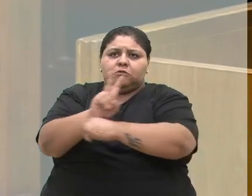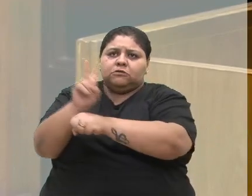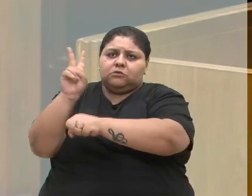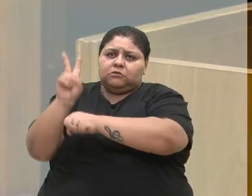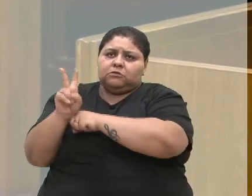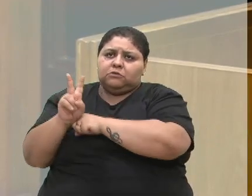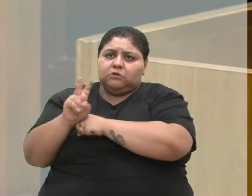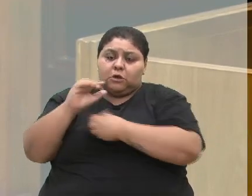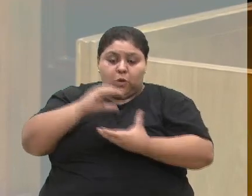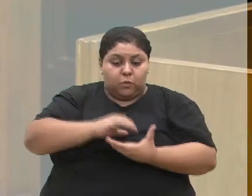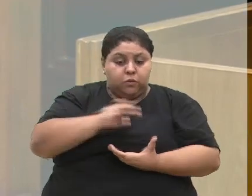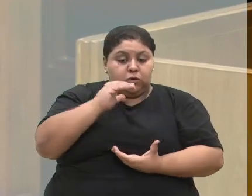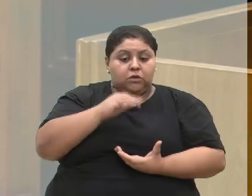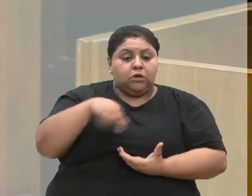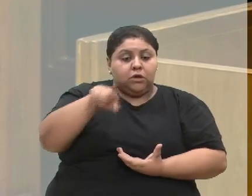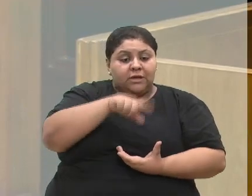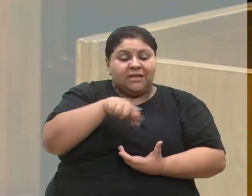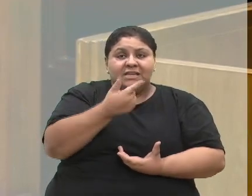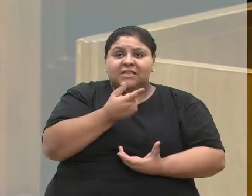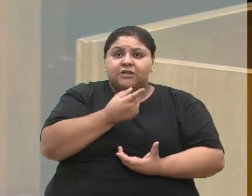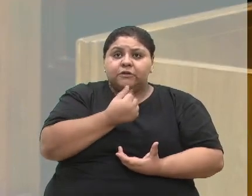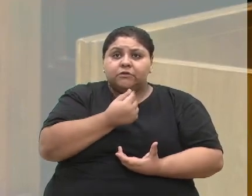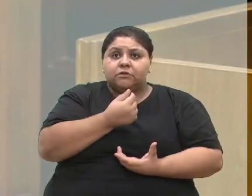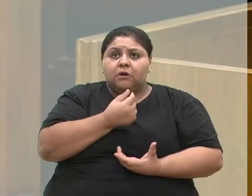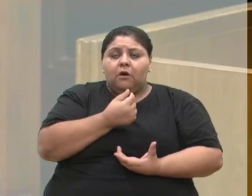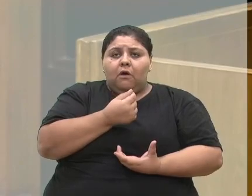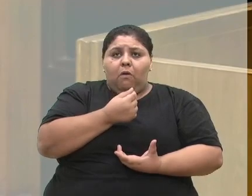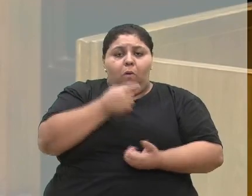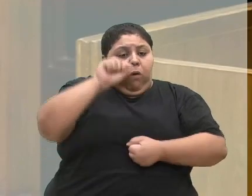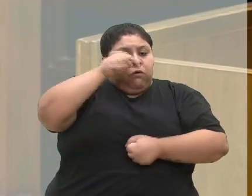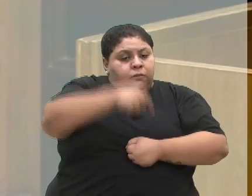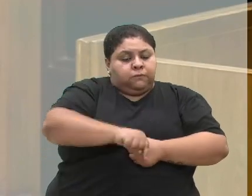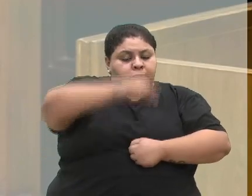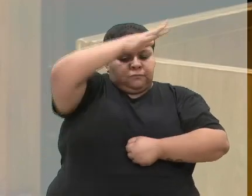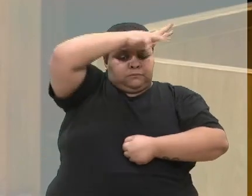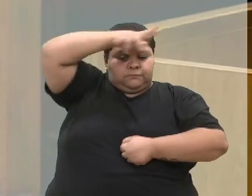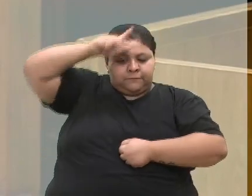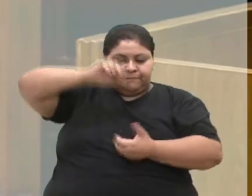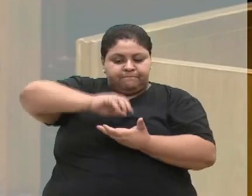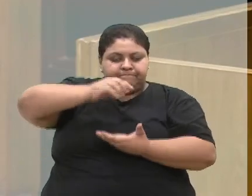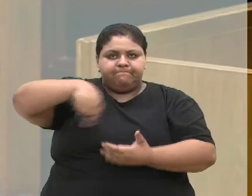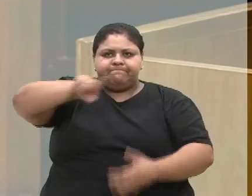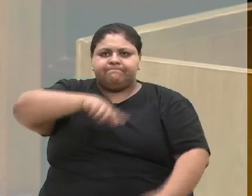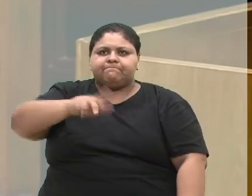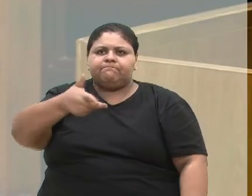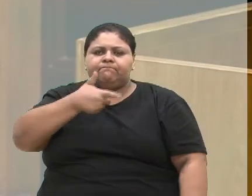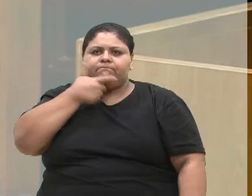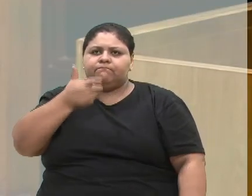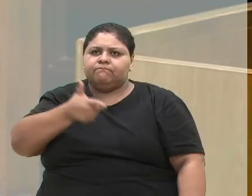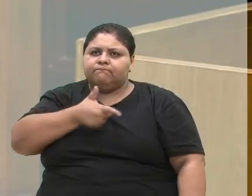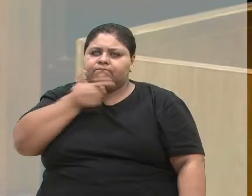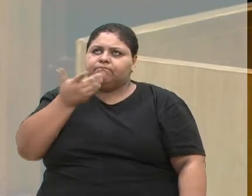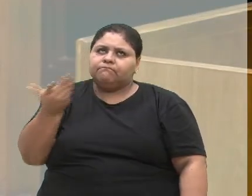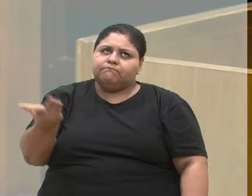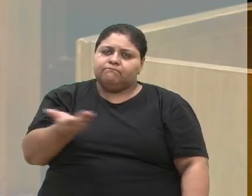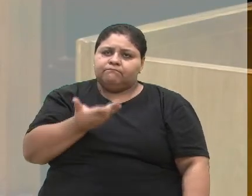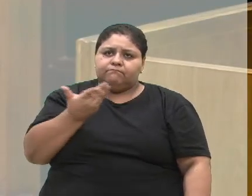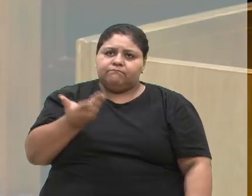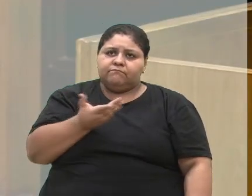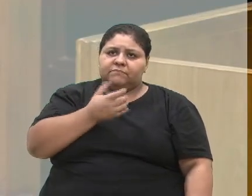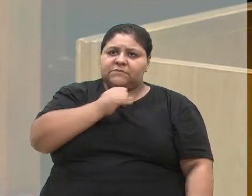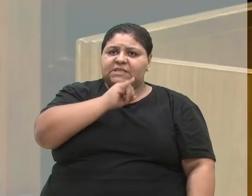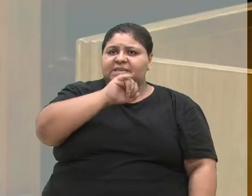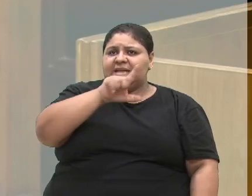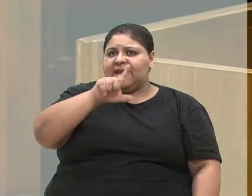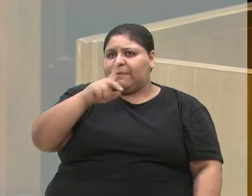nossos idosos, e esse recurso está previsto pelo Fundo Municipal do Idoso. A gente aqui fala tanto sobre as nossas ILPIs, as